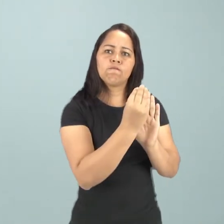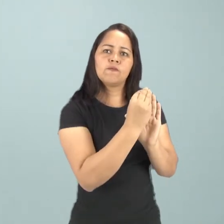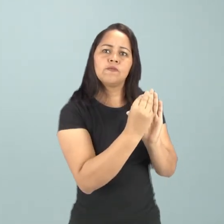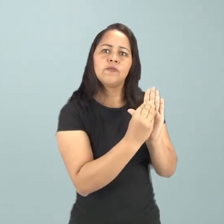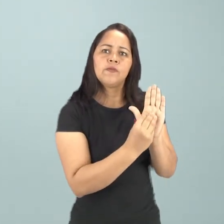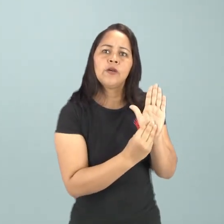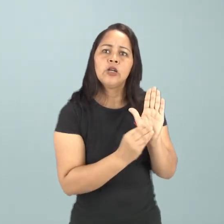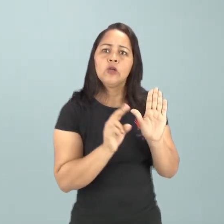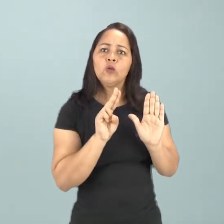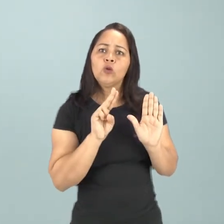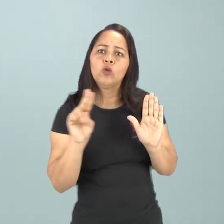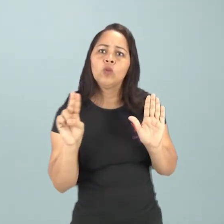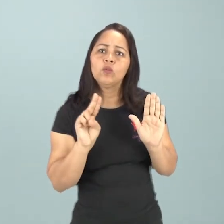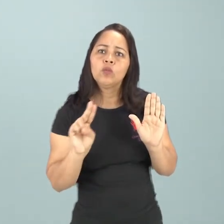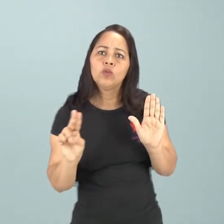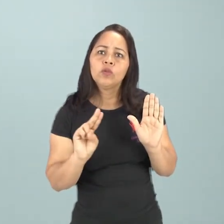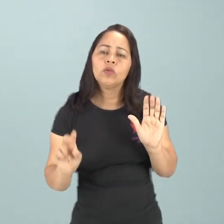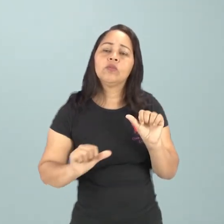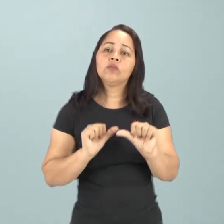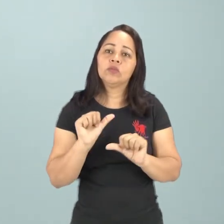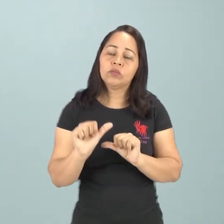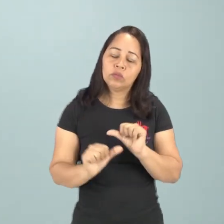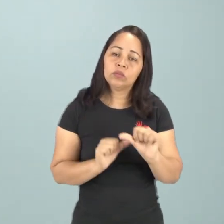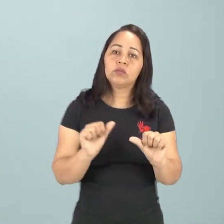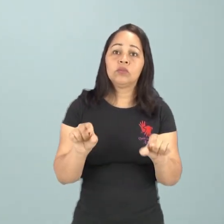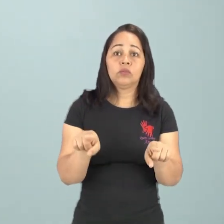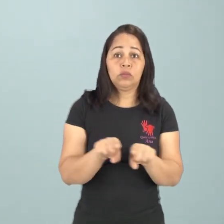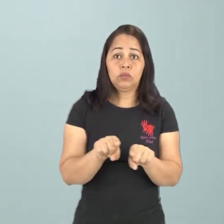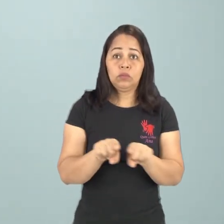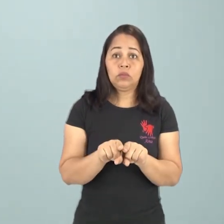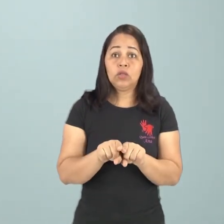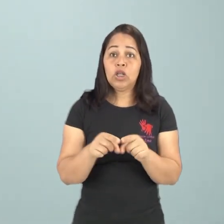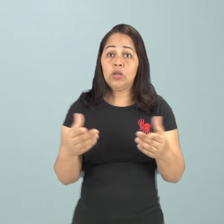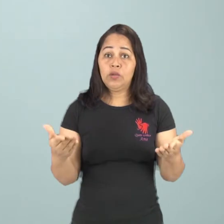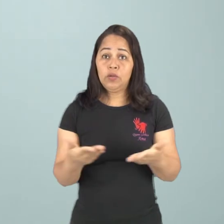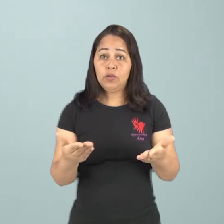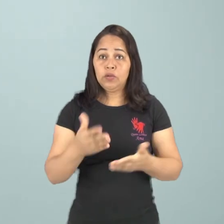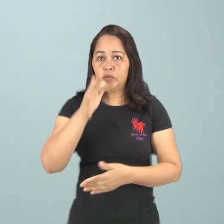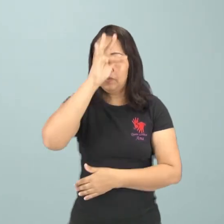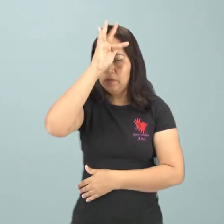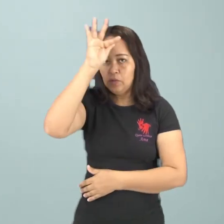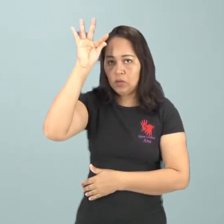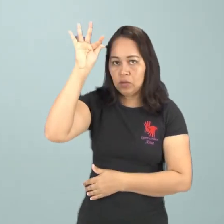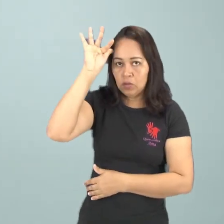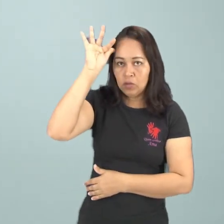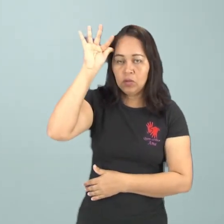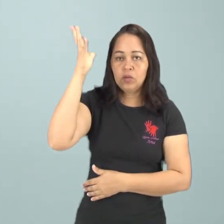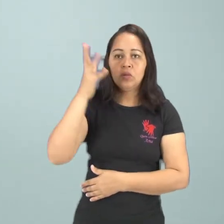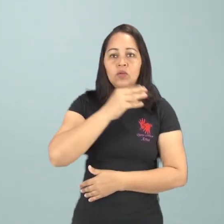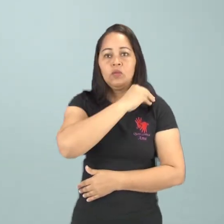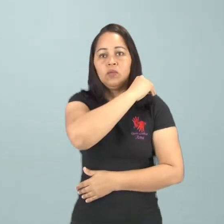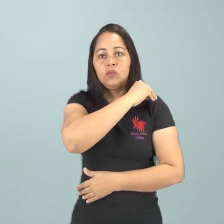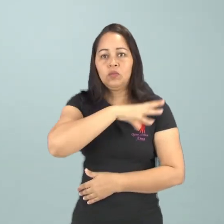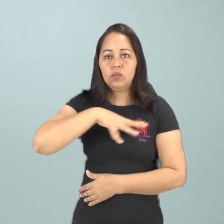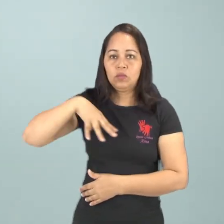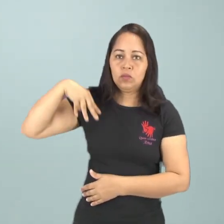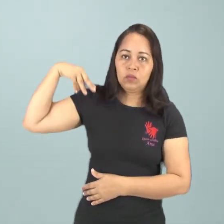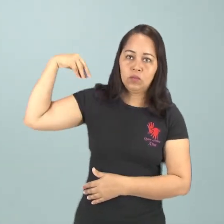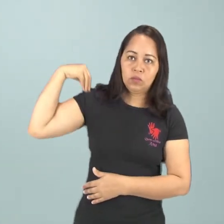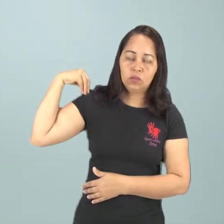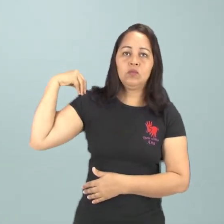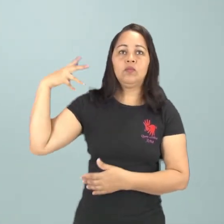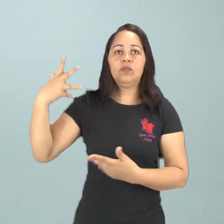da nomenclatura que nós conhecemos hoje. E aí, um dos filósofos, como Platão, Perseu e